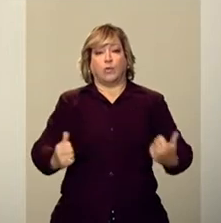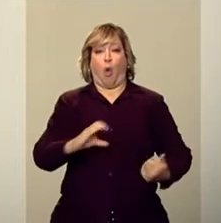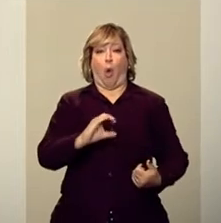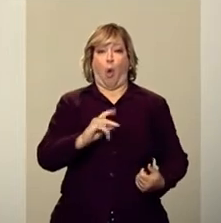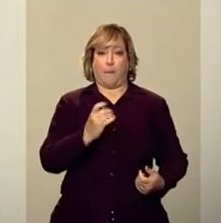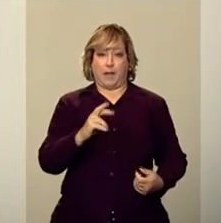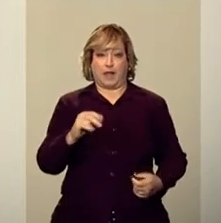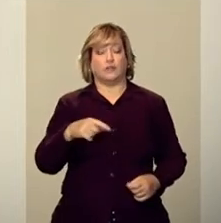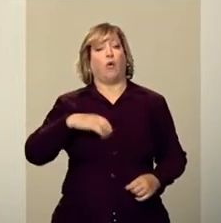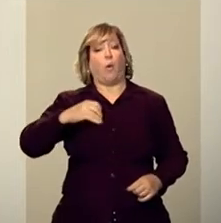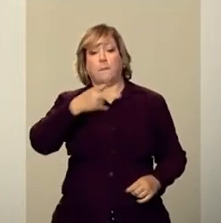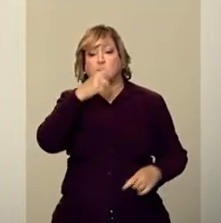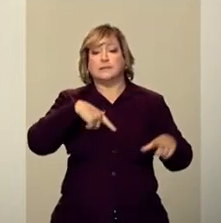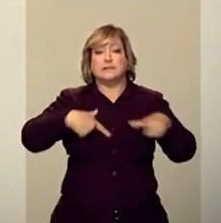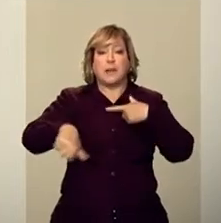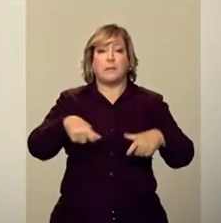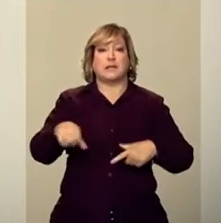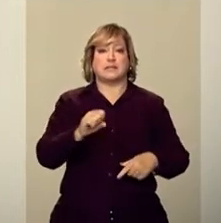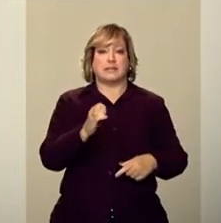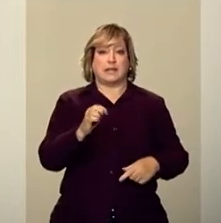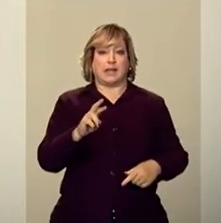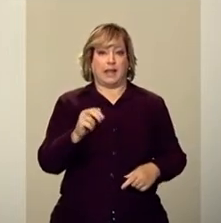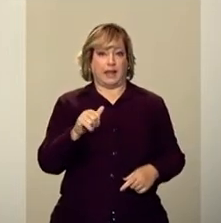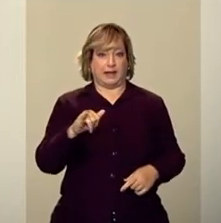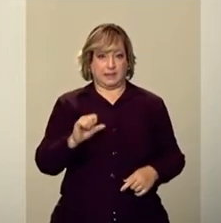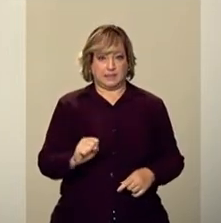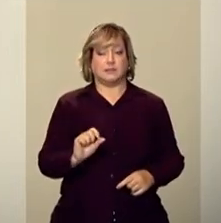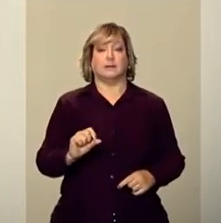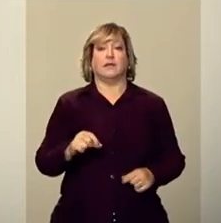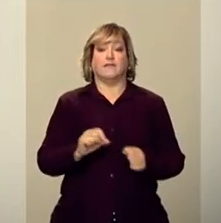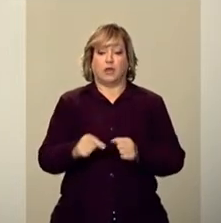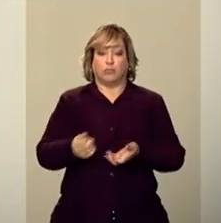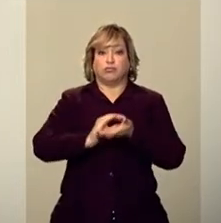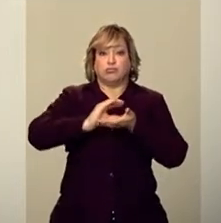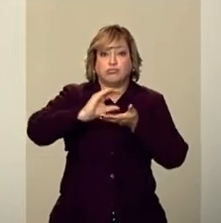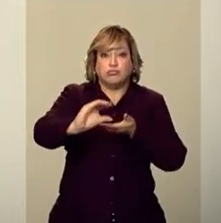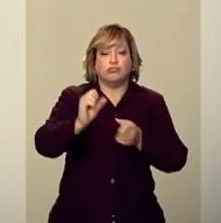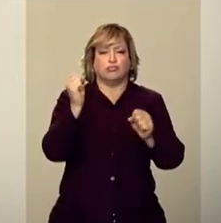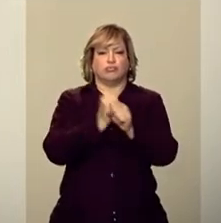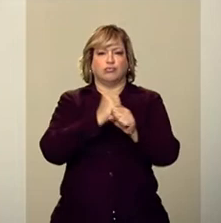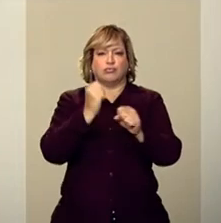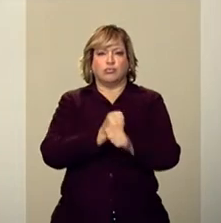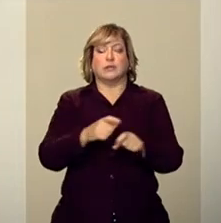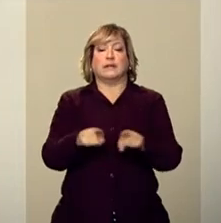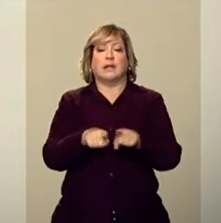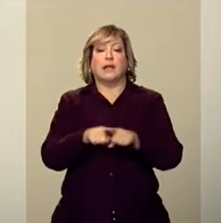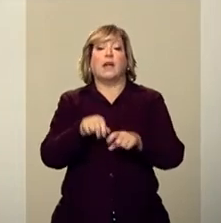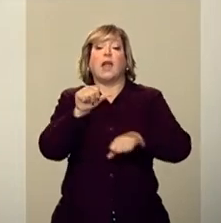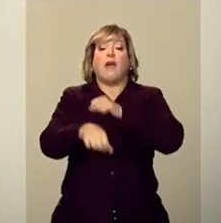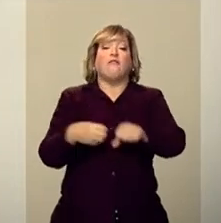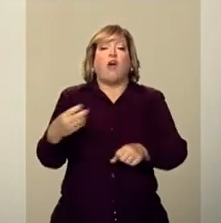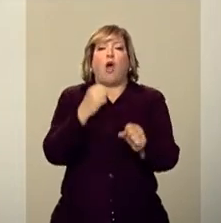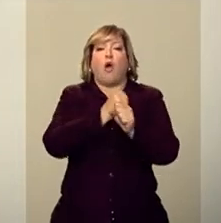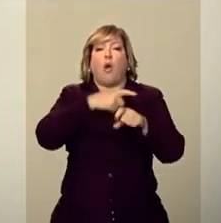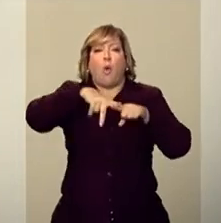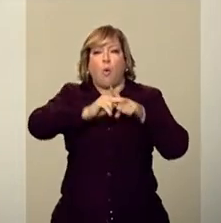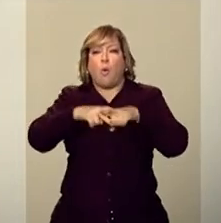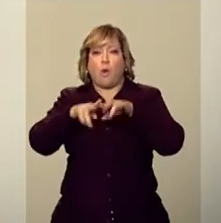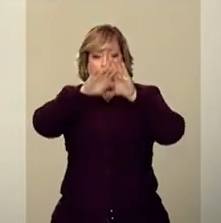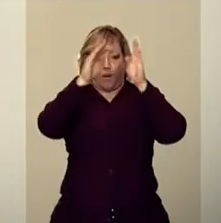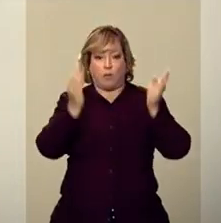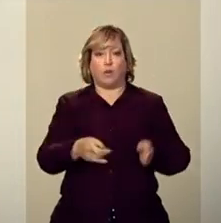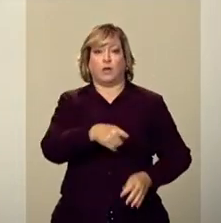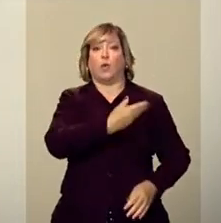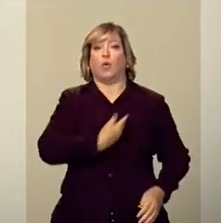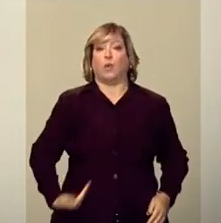ou pelo cerealistas e destinando recursos para construir e reformar armazéns públicos que vão dobrar a capacidade